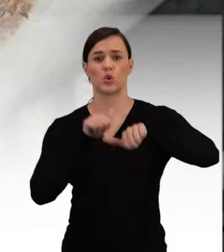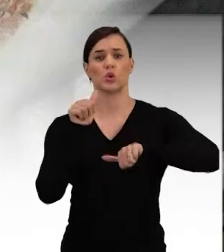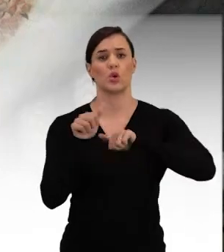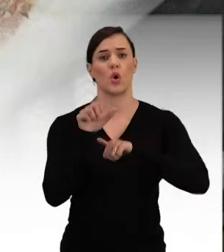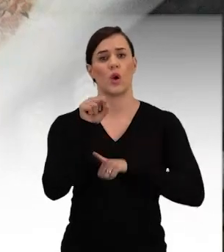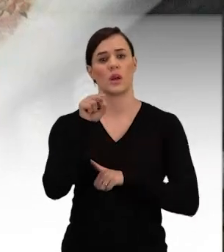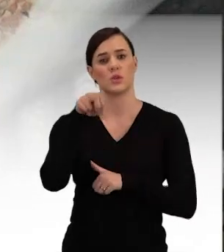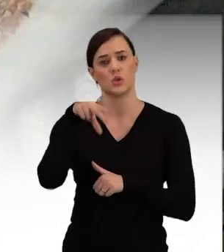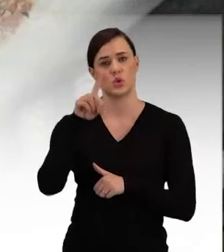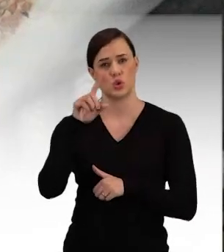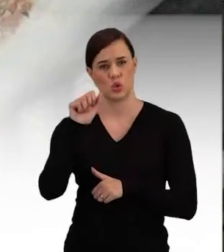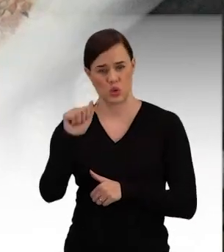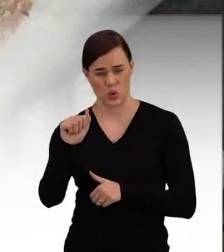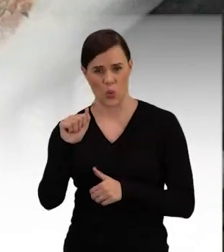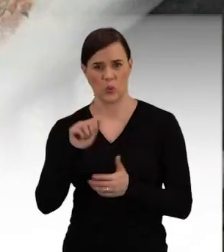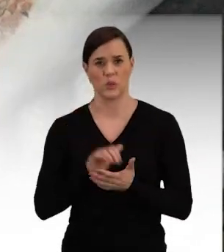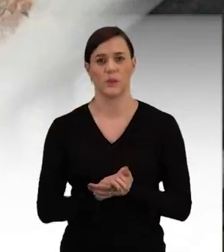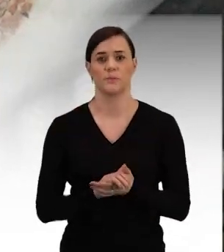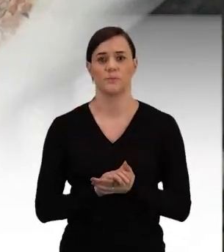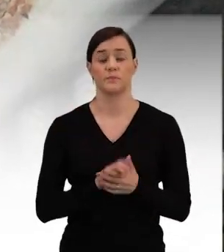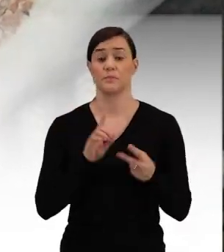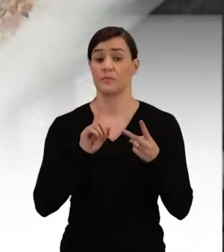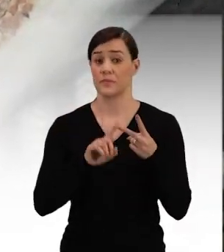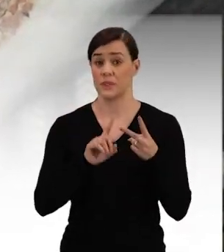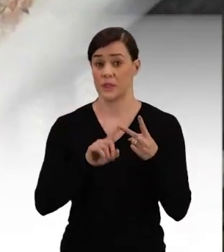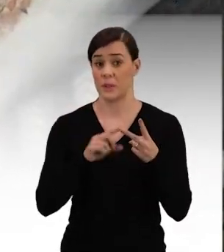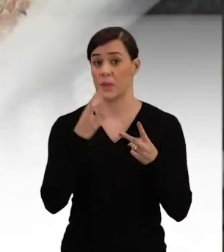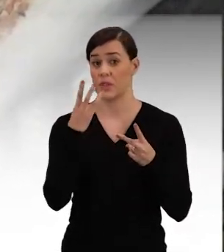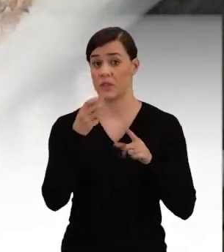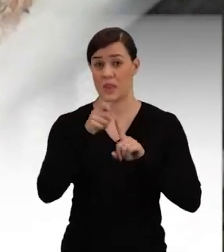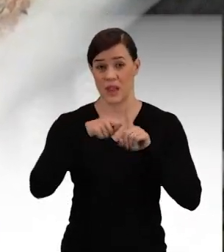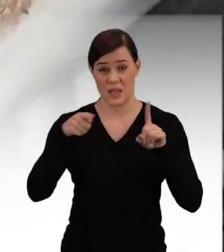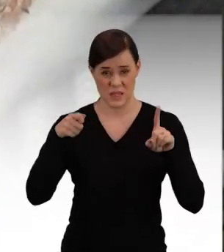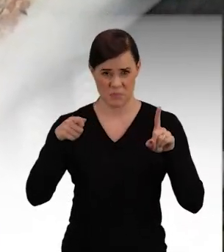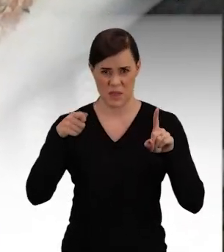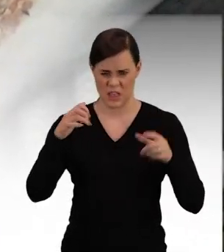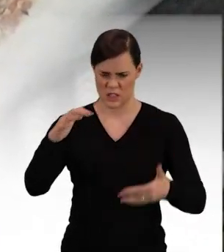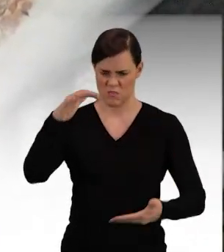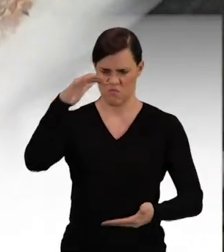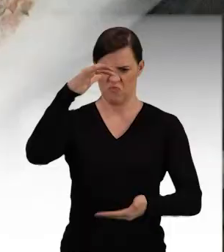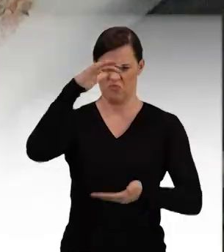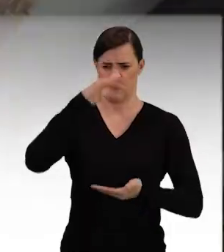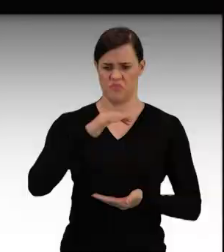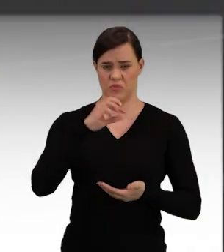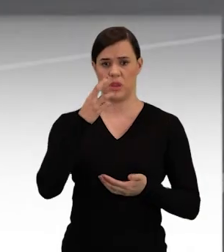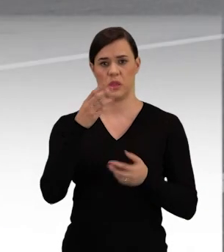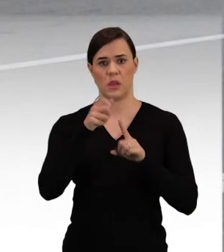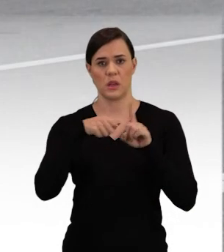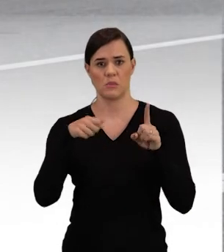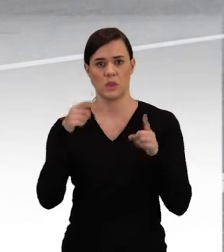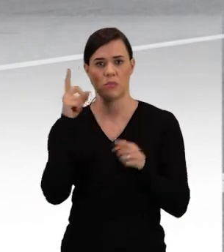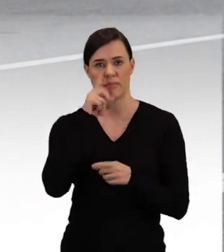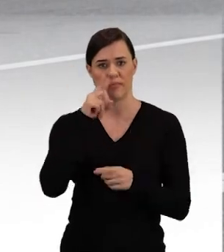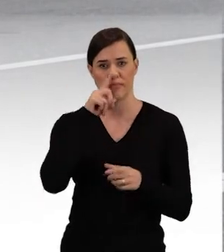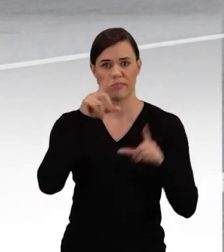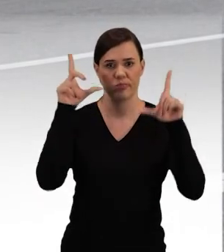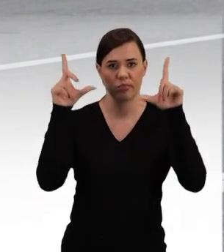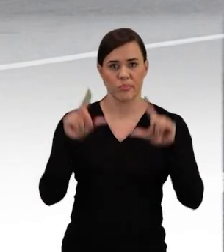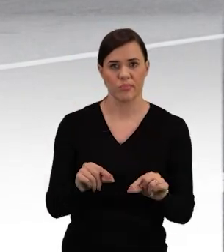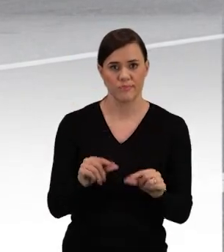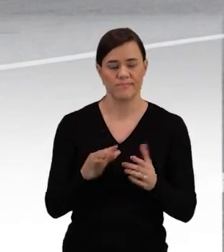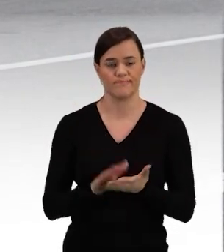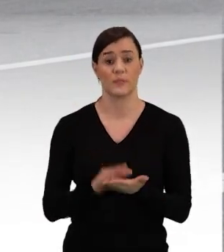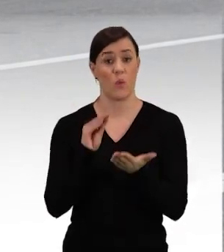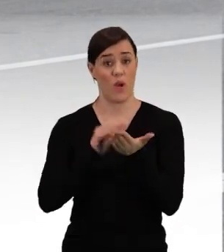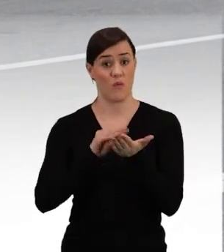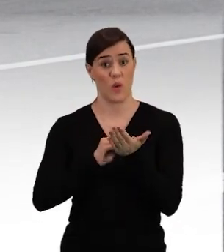sonda por valores. Posso citar outra para você, que 3 meses eles abarrotam, 3 meses eles falham. A falta de medicamentos levou o